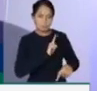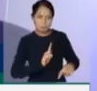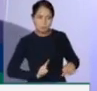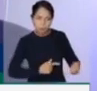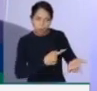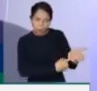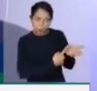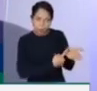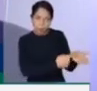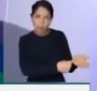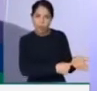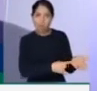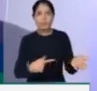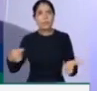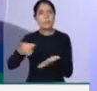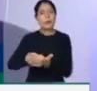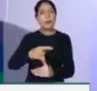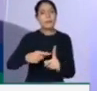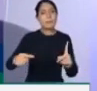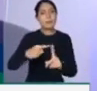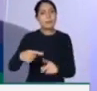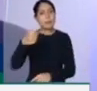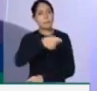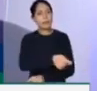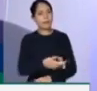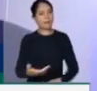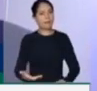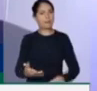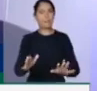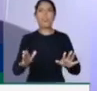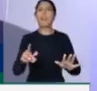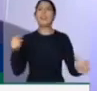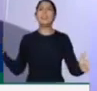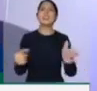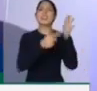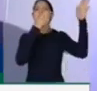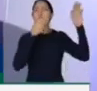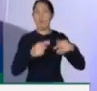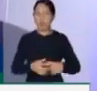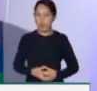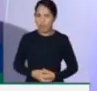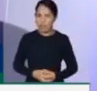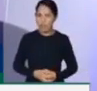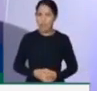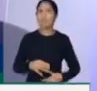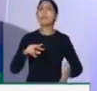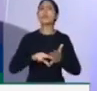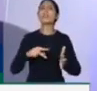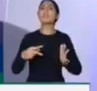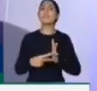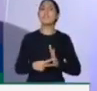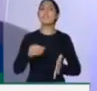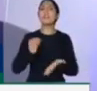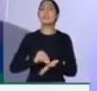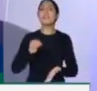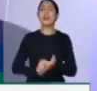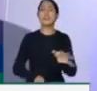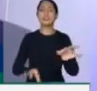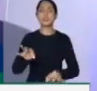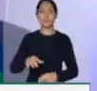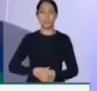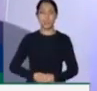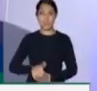Gerais. Eu faço aqui essa denúncia, que é o símbolo da injustiça. Injustiça com a nossa presidenta